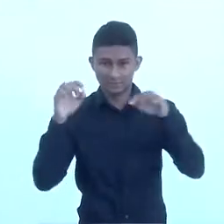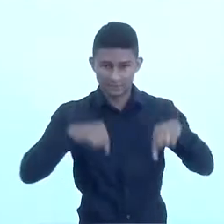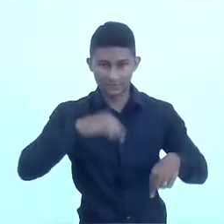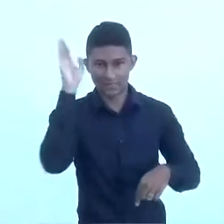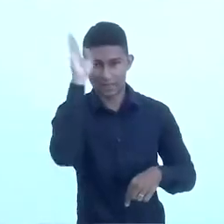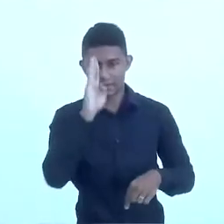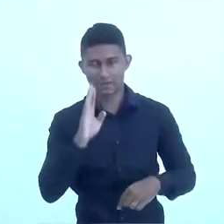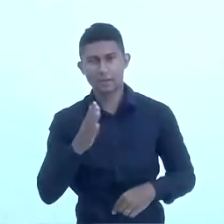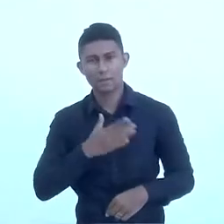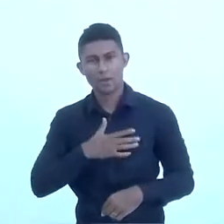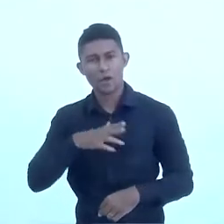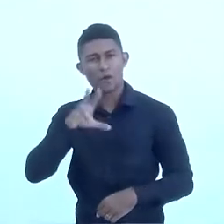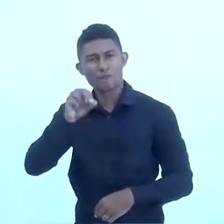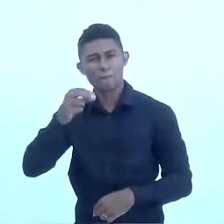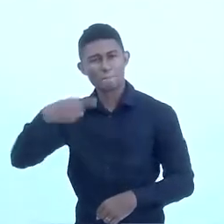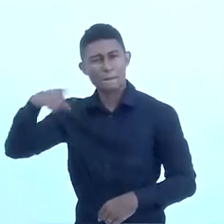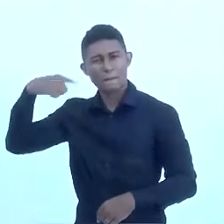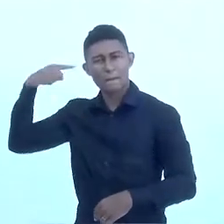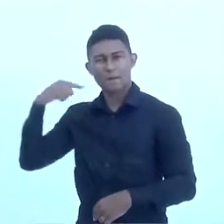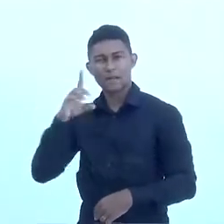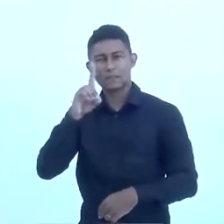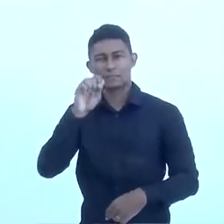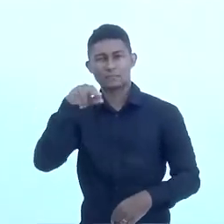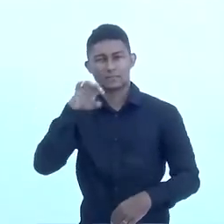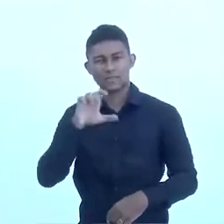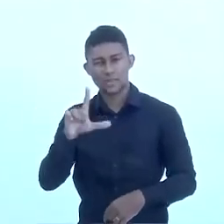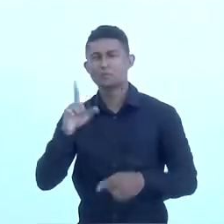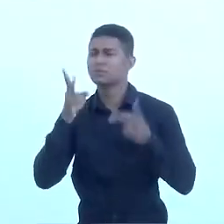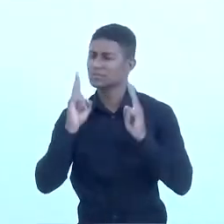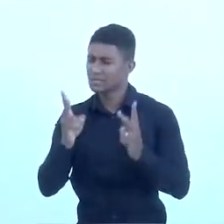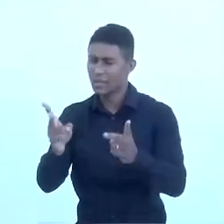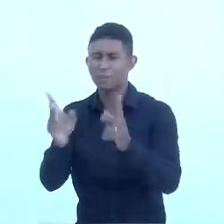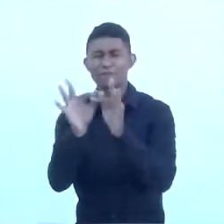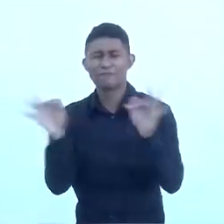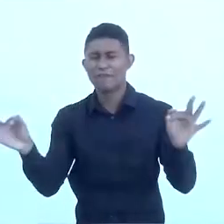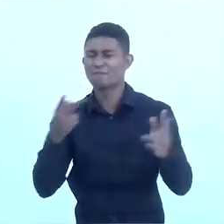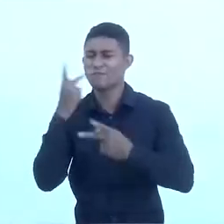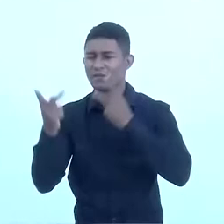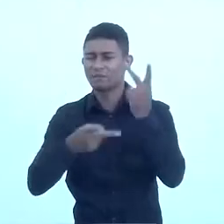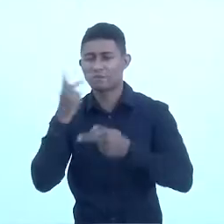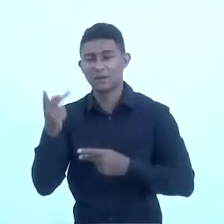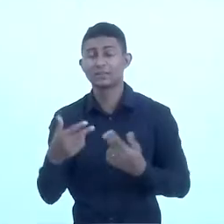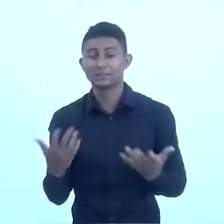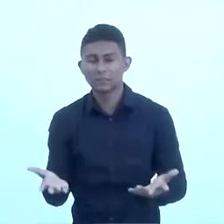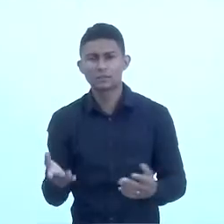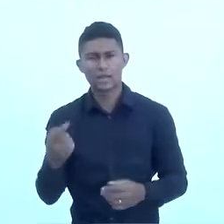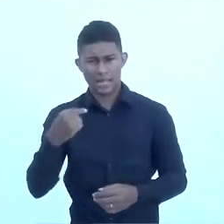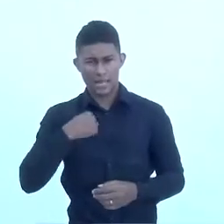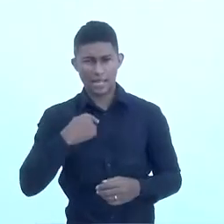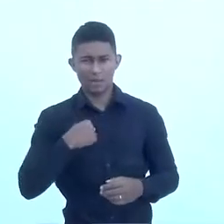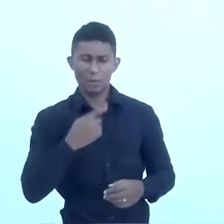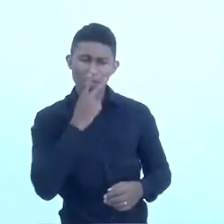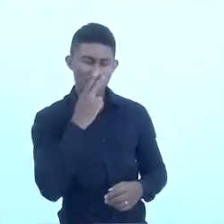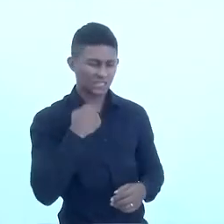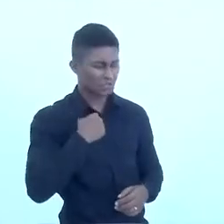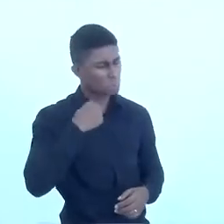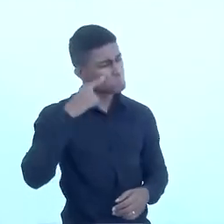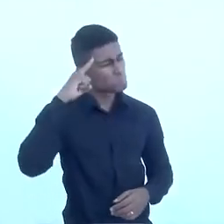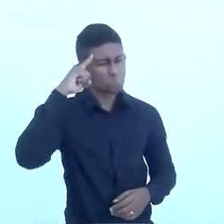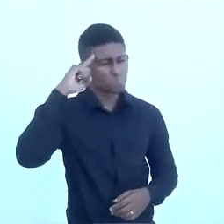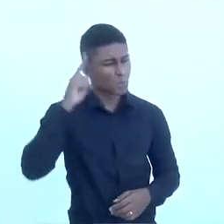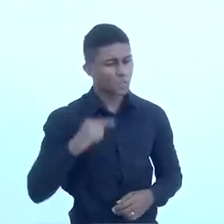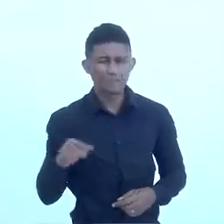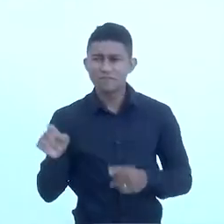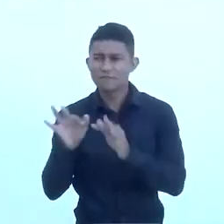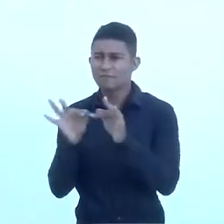veio para cá. Então, meu bisavô, Daniel, devia falar isso e ela repetindo. E eu, criada em outro contexto,